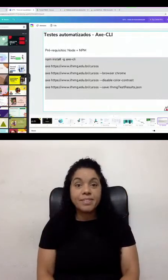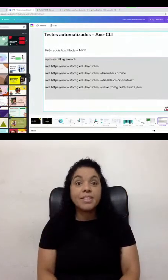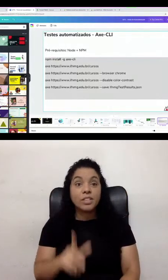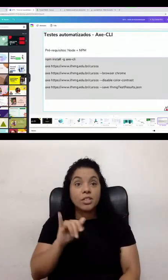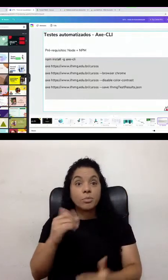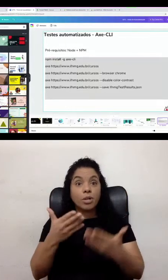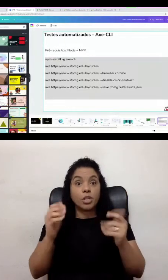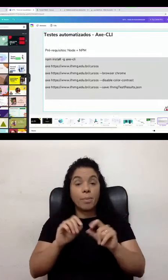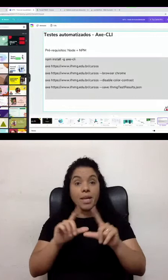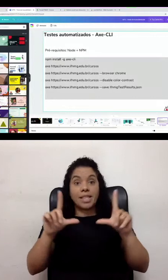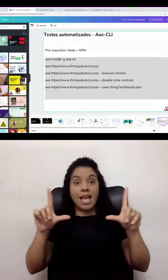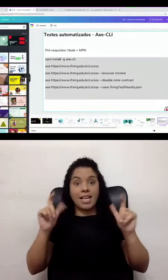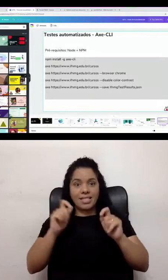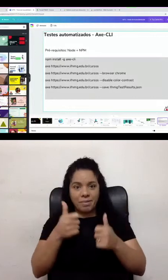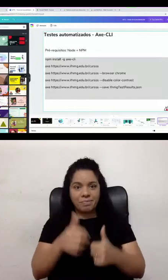pouquinho, se tiver como.